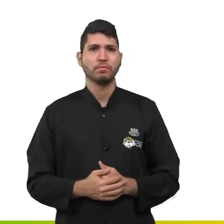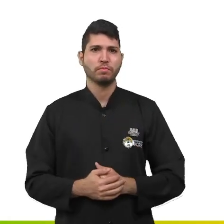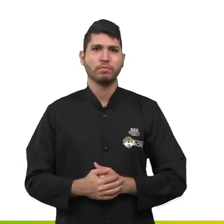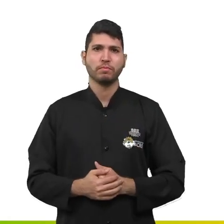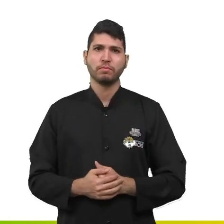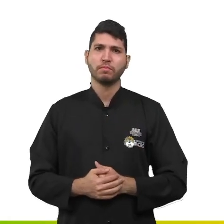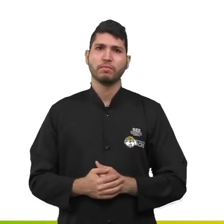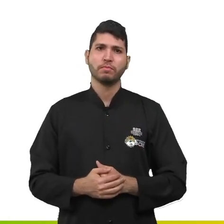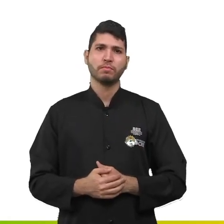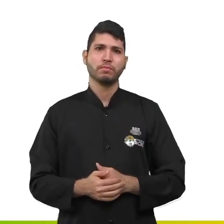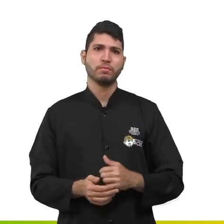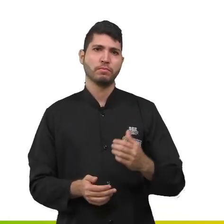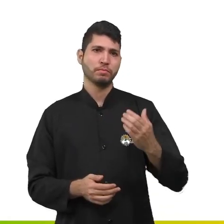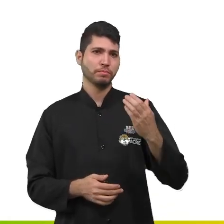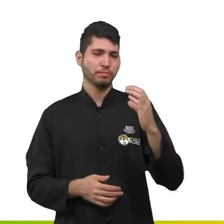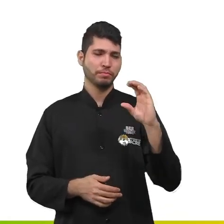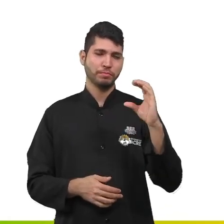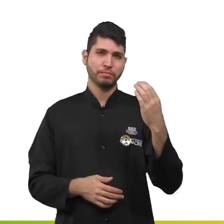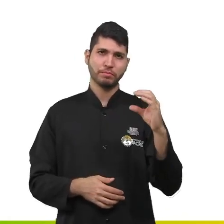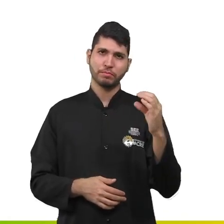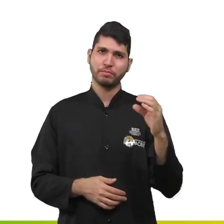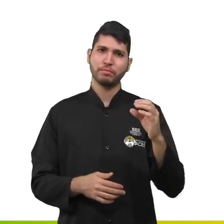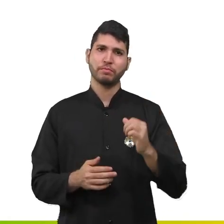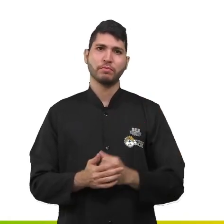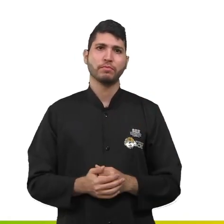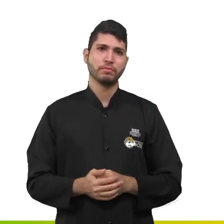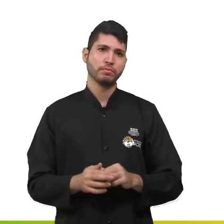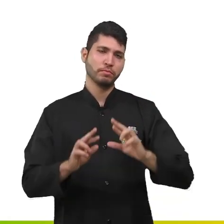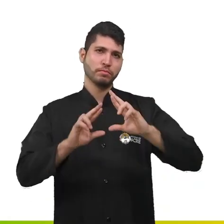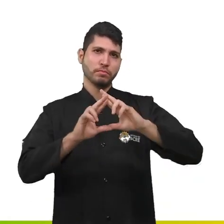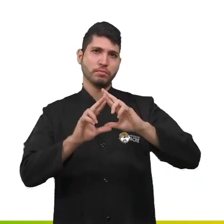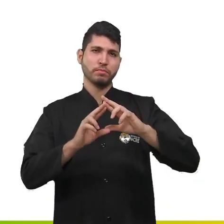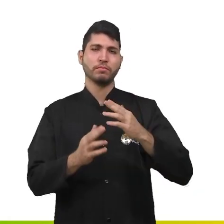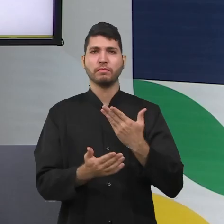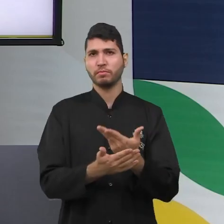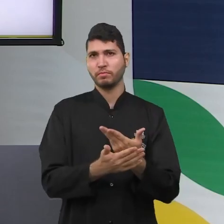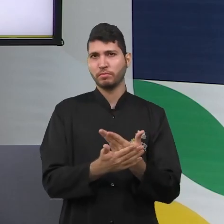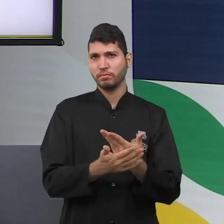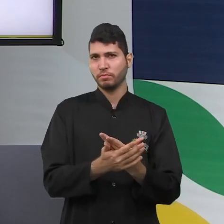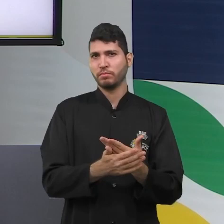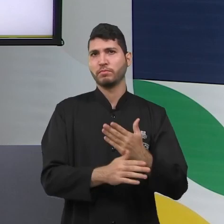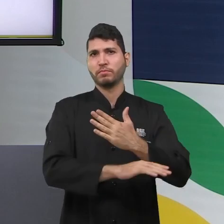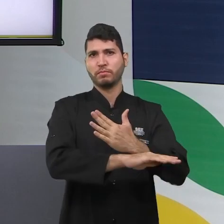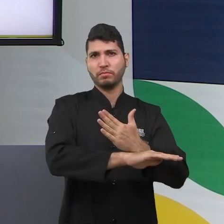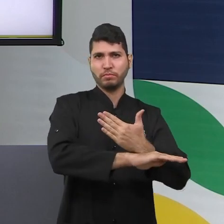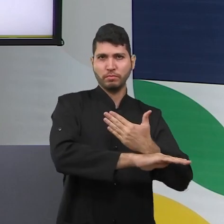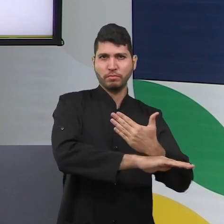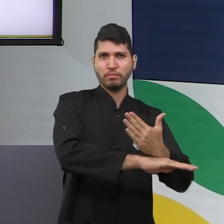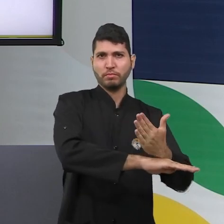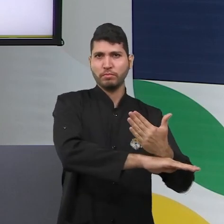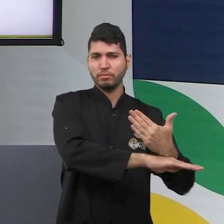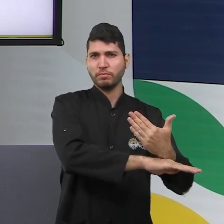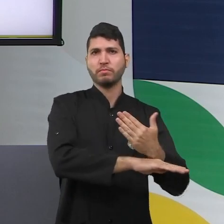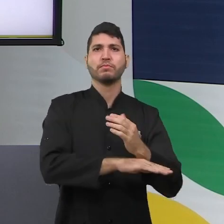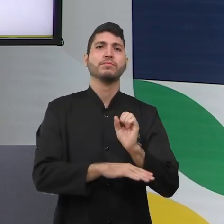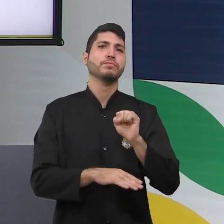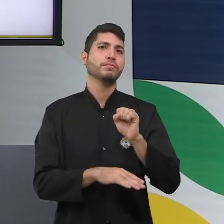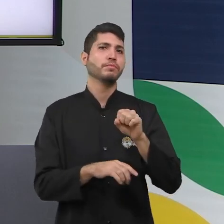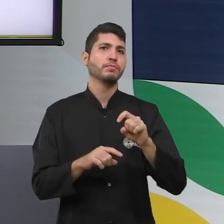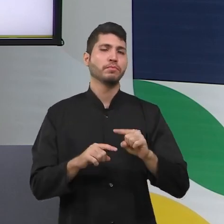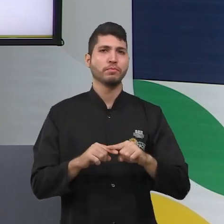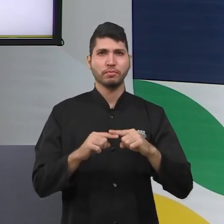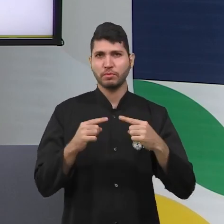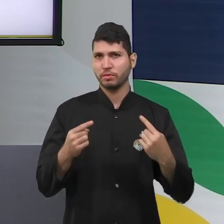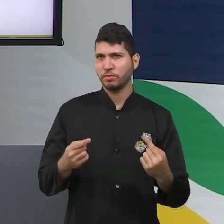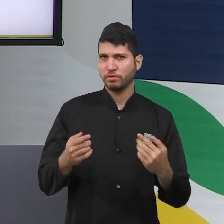ciência e sustentabilidade. Ele dá aula de vela no projeto social? Dá aula de vela no projeto social, mas ele não